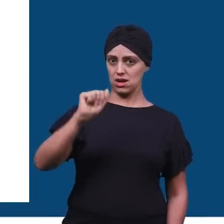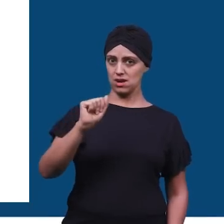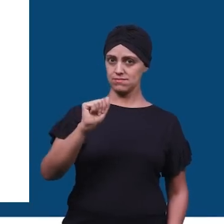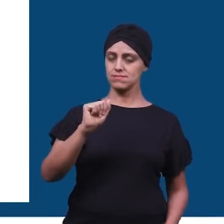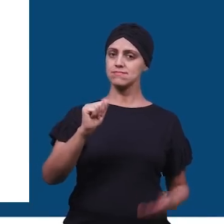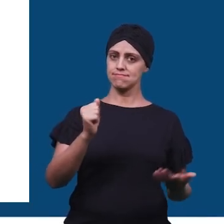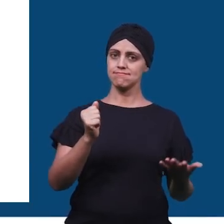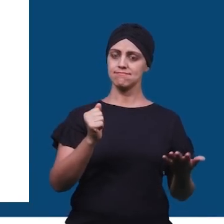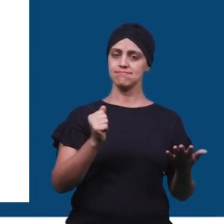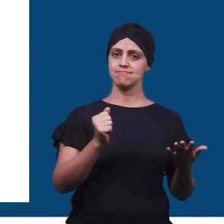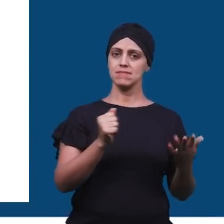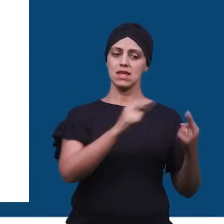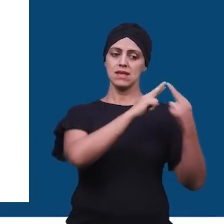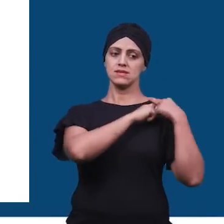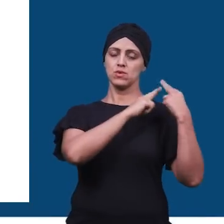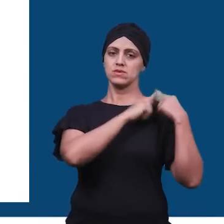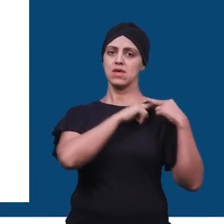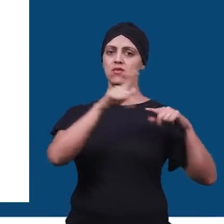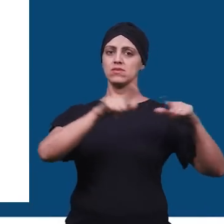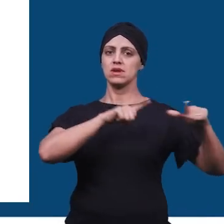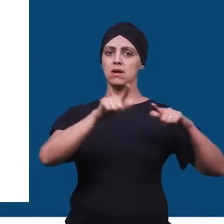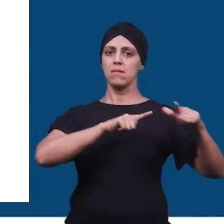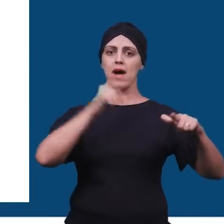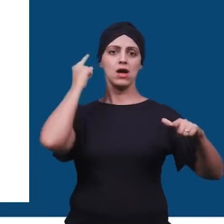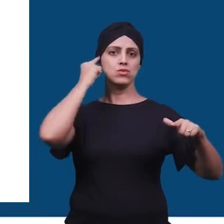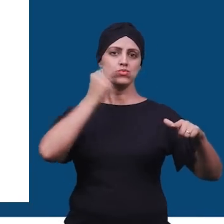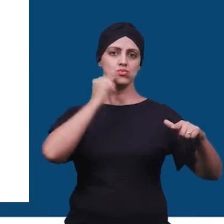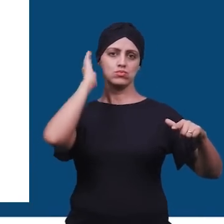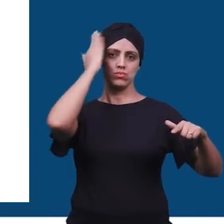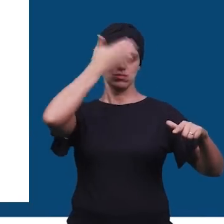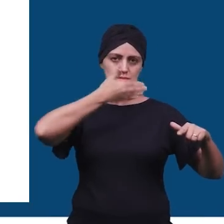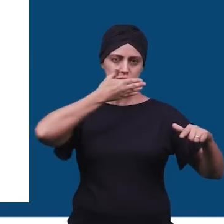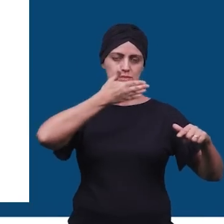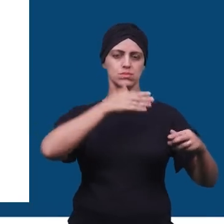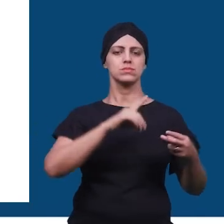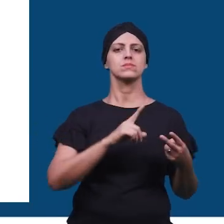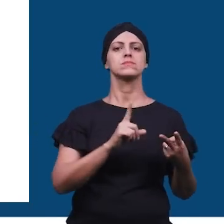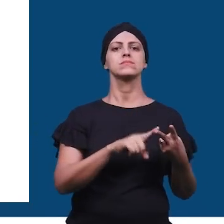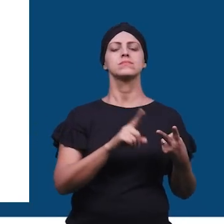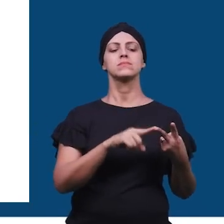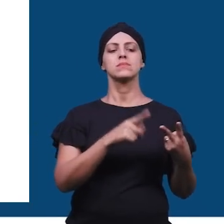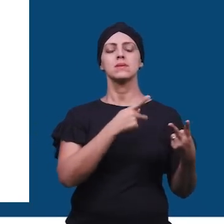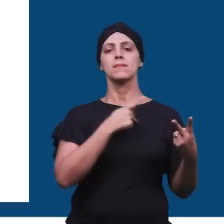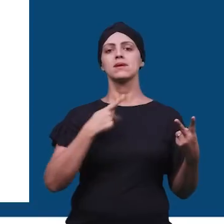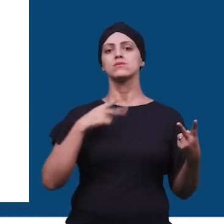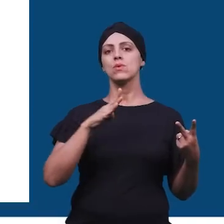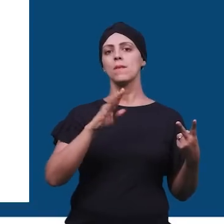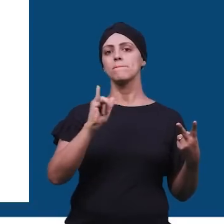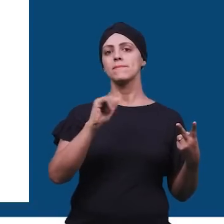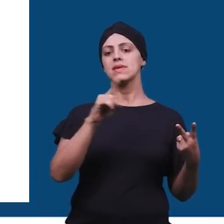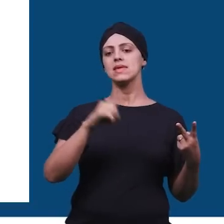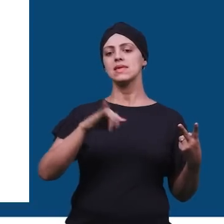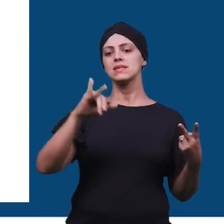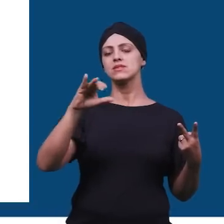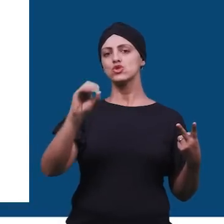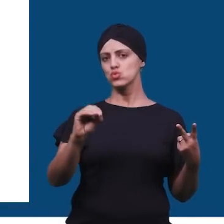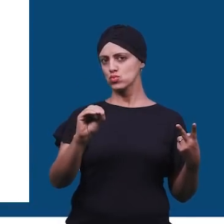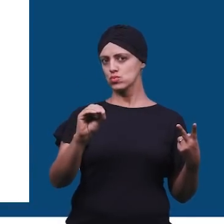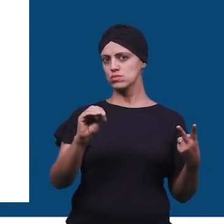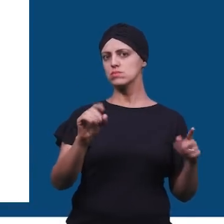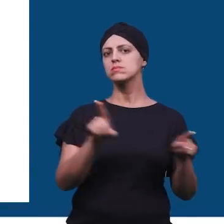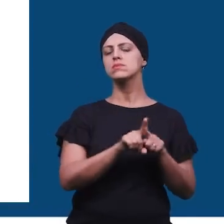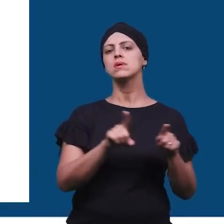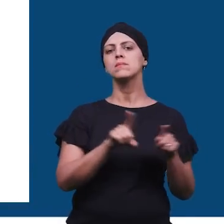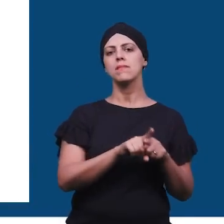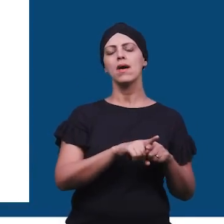está à frente do trabalho surdo, cego e surdo-cego. O pastor Bísio, que